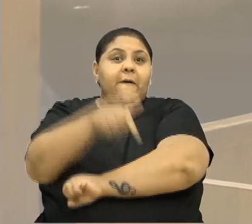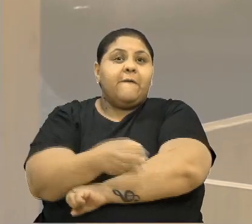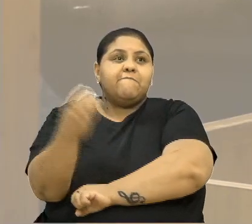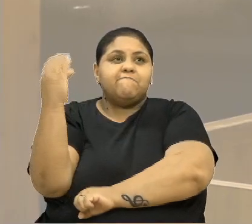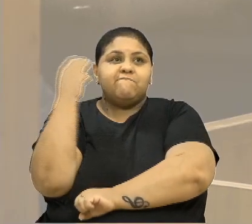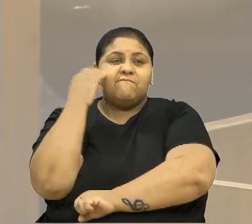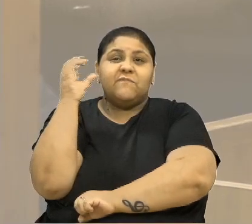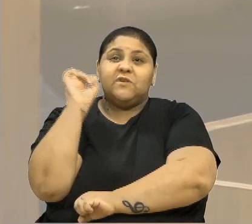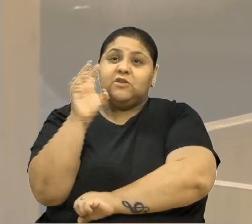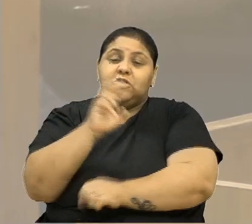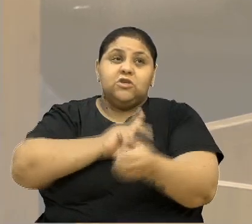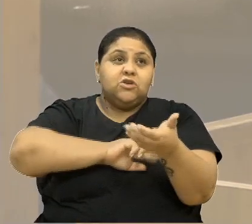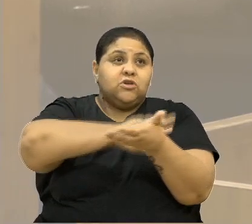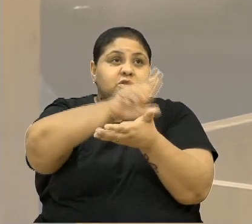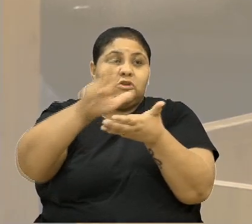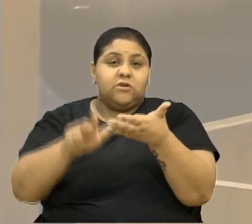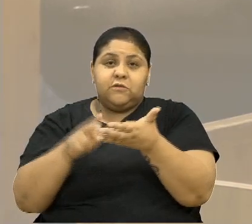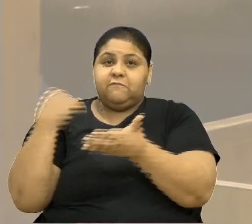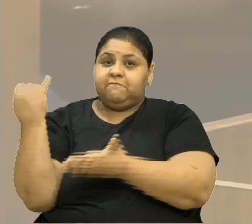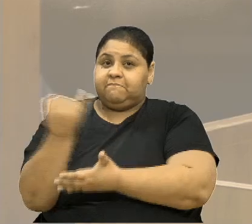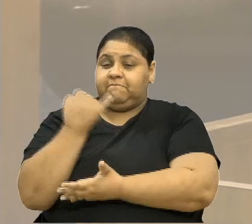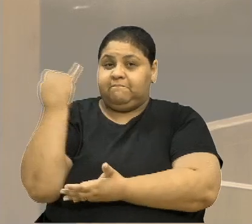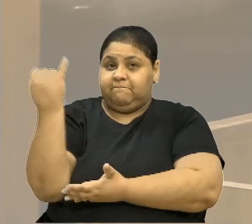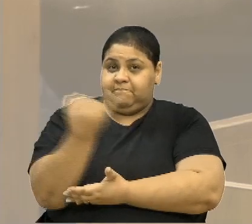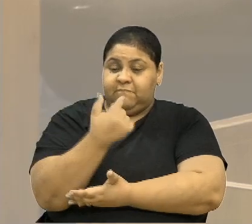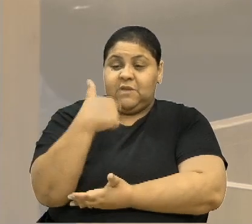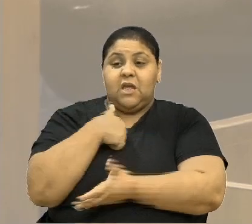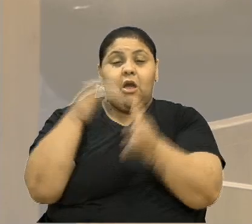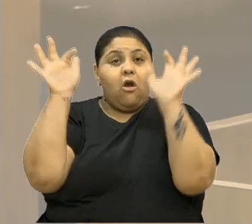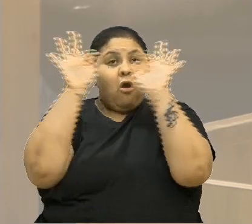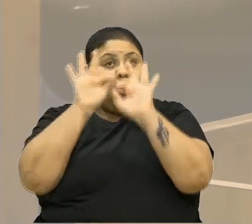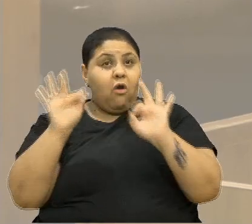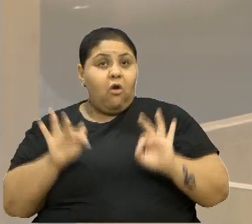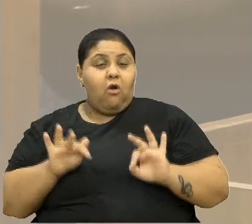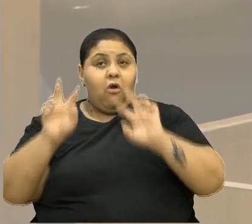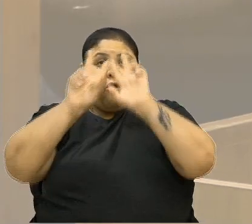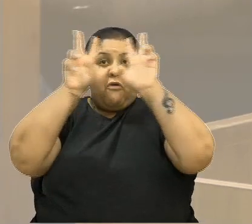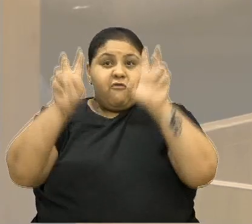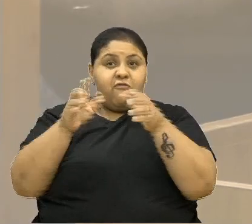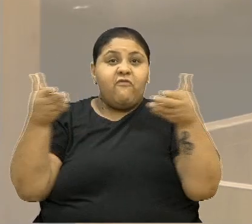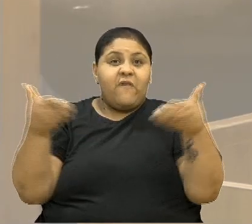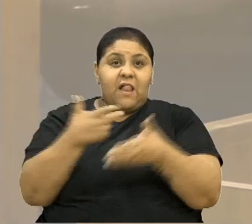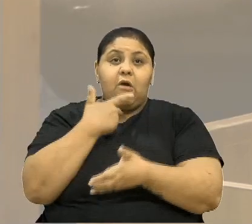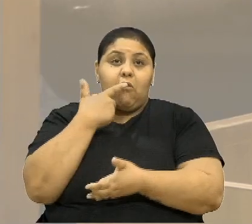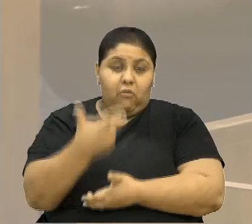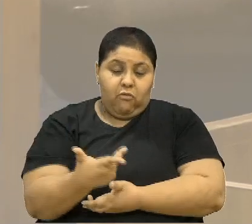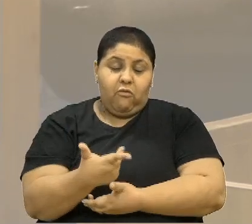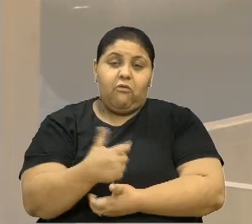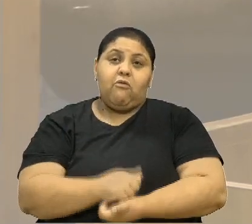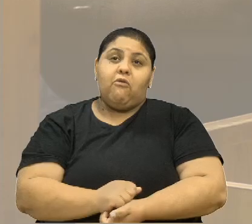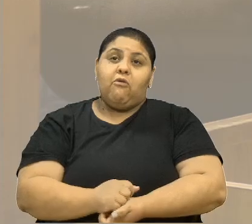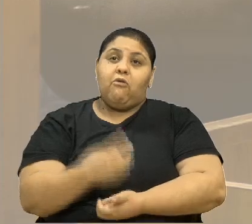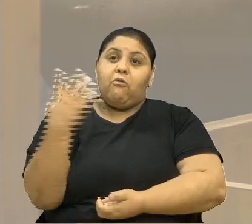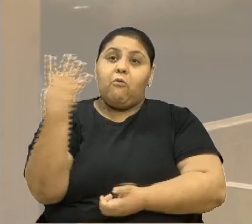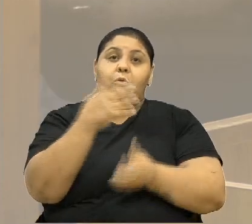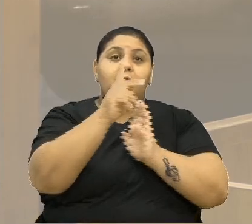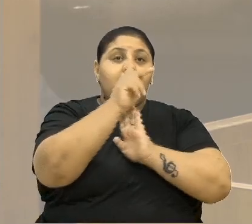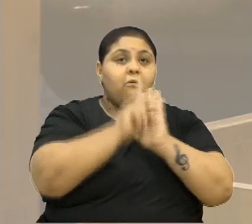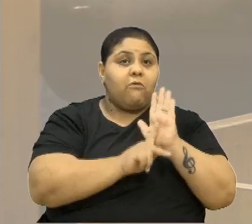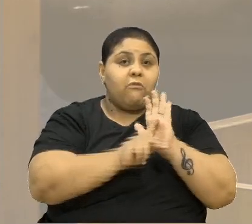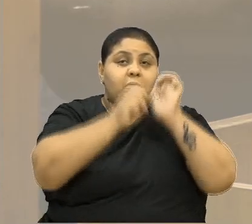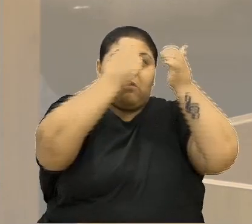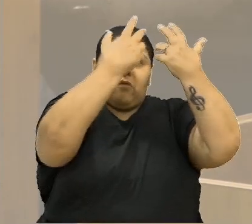Então são vários pontos de extrema importância e eu fico feliz de pegar a pauta da sessão de hoje, onde 4 projetos